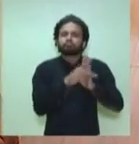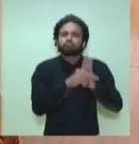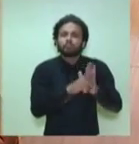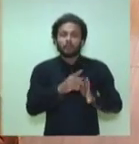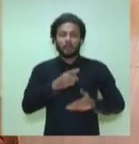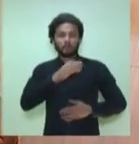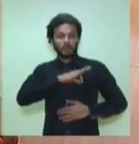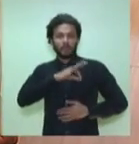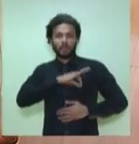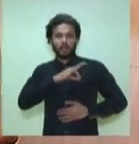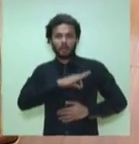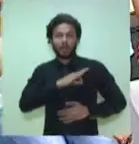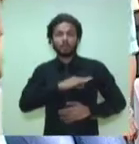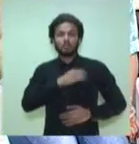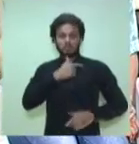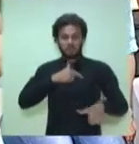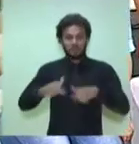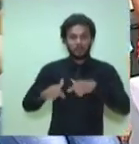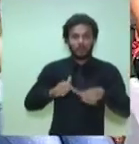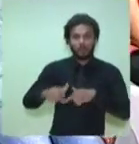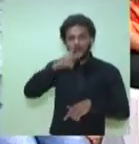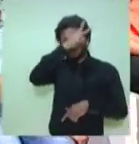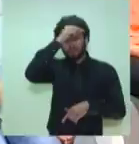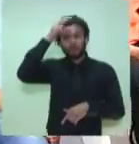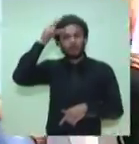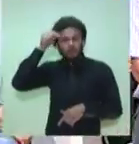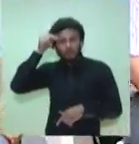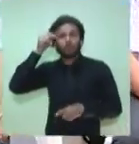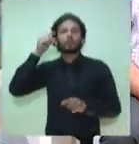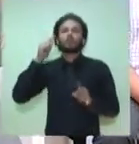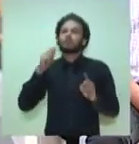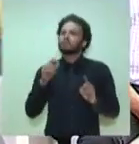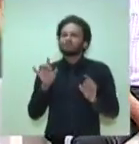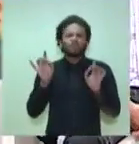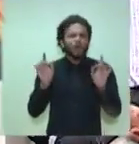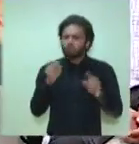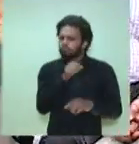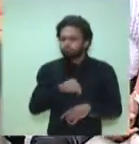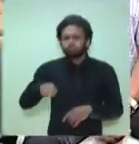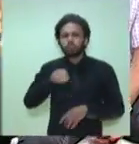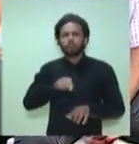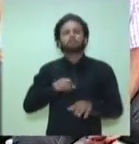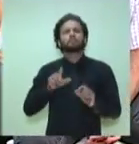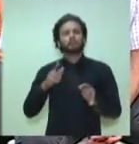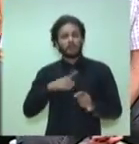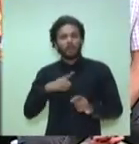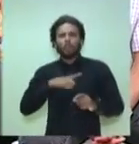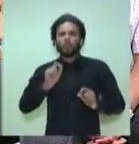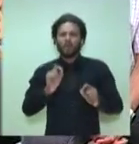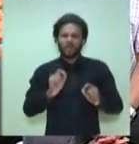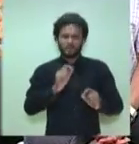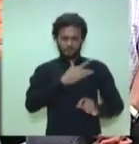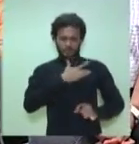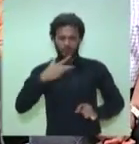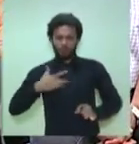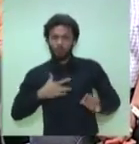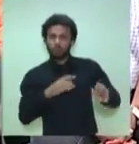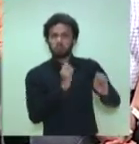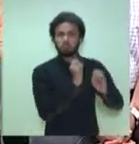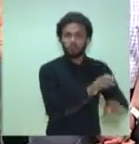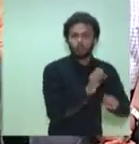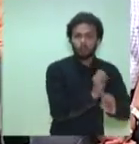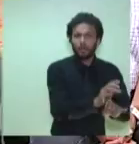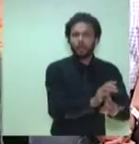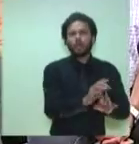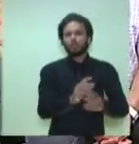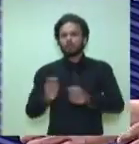salários para os servidores estatutários não específicos, aqueles que não estão na saúde, nem na educação e nem na Secretaria de